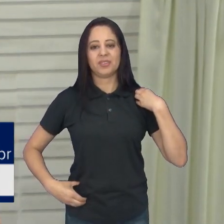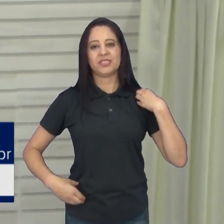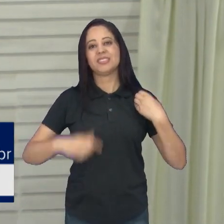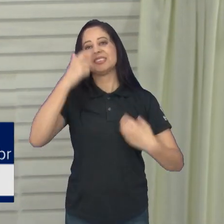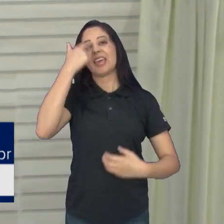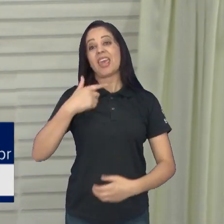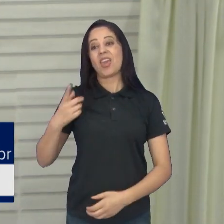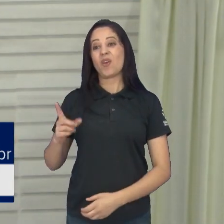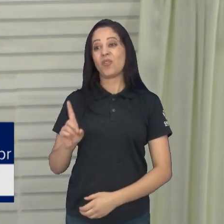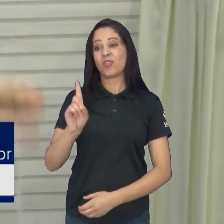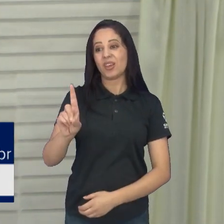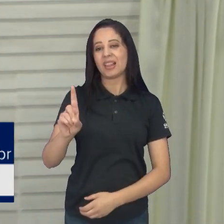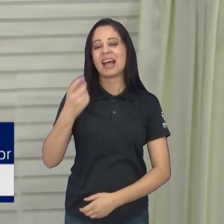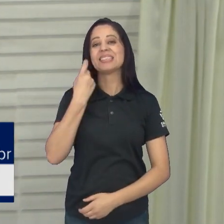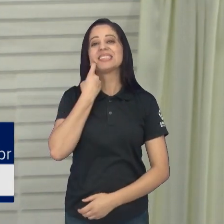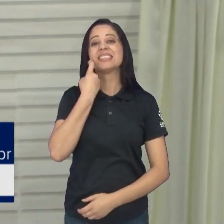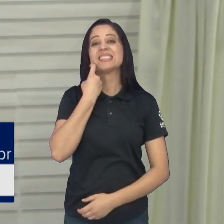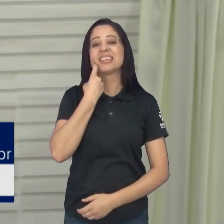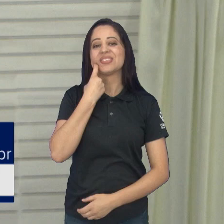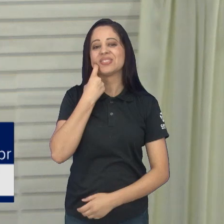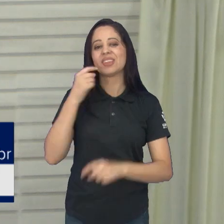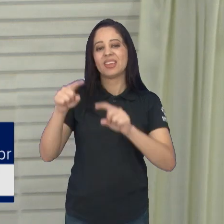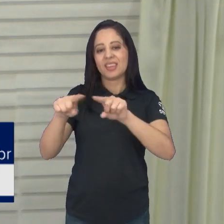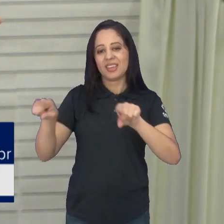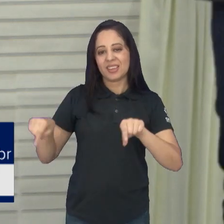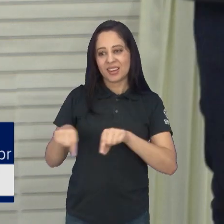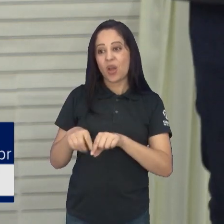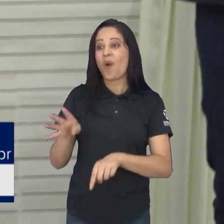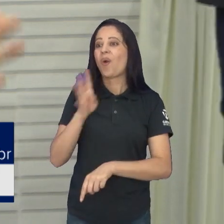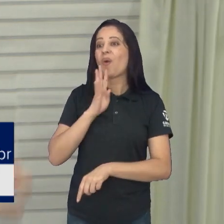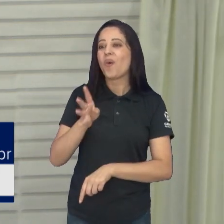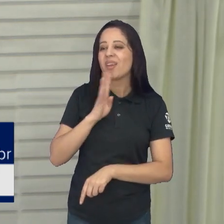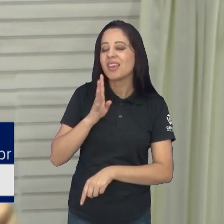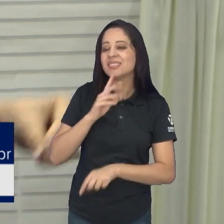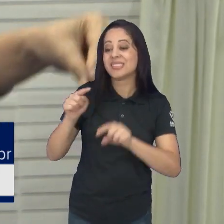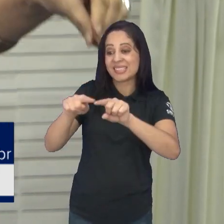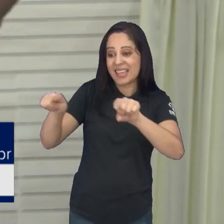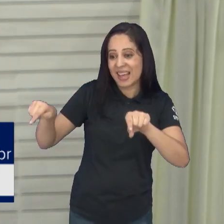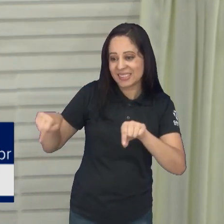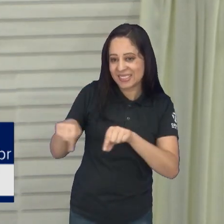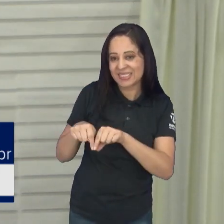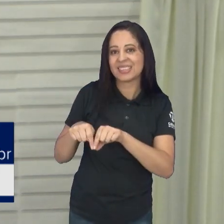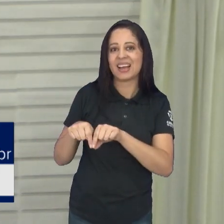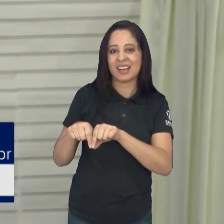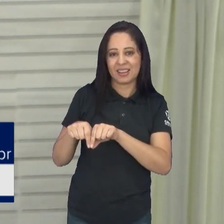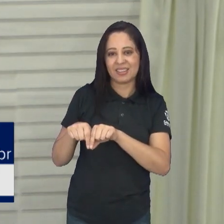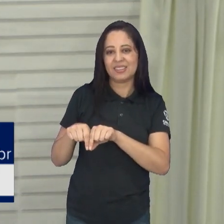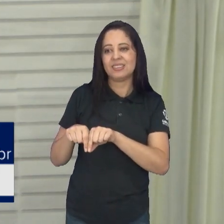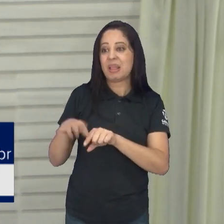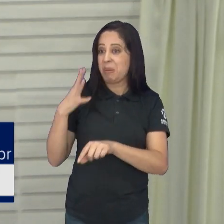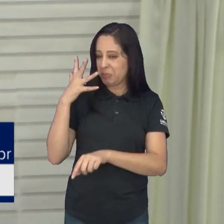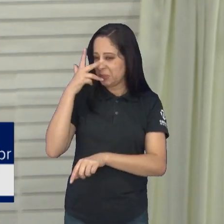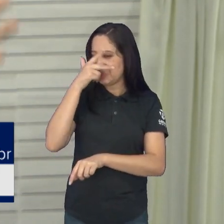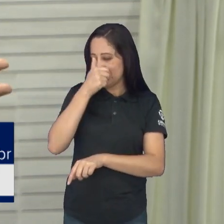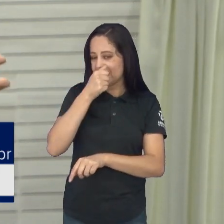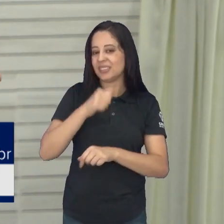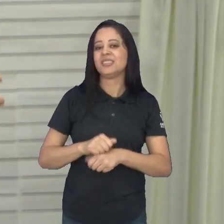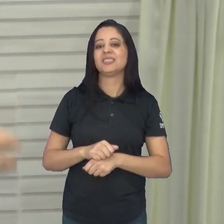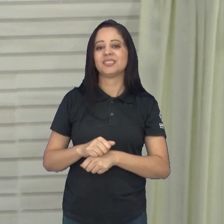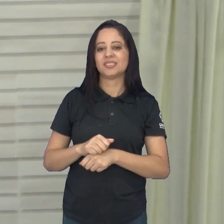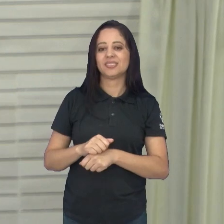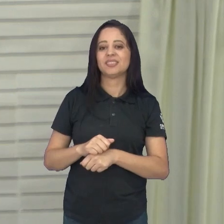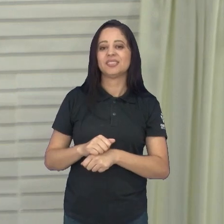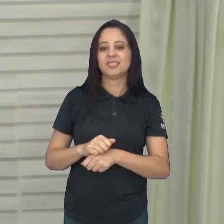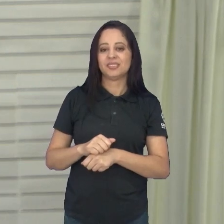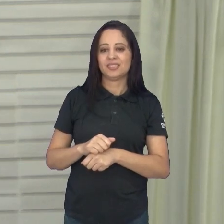numa sexta-feira. Conheci o seu espaço. É muito bonito, quero até